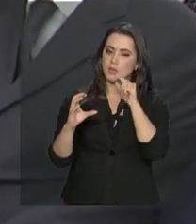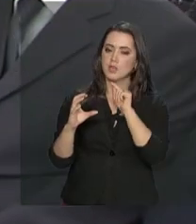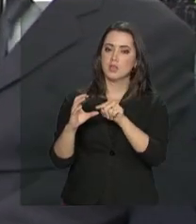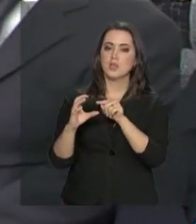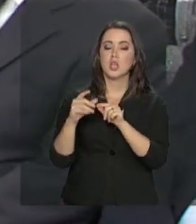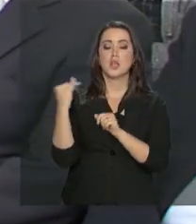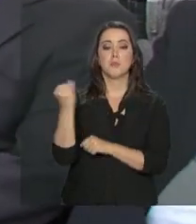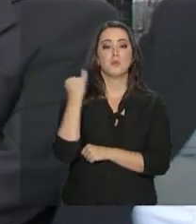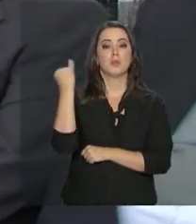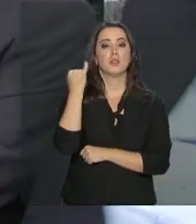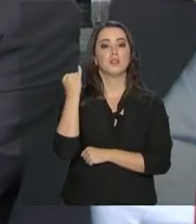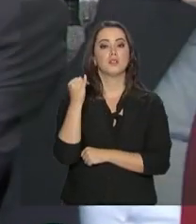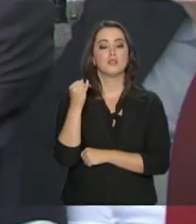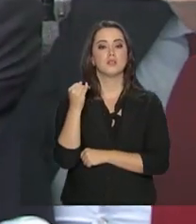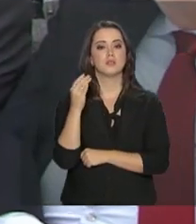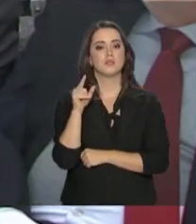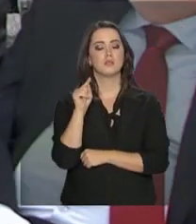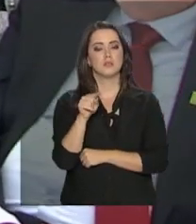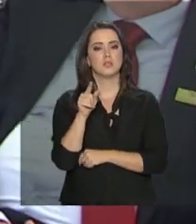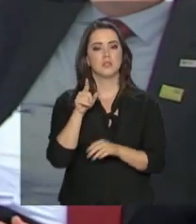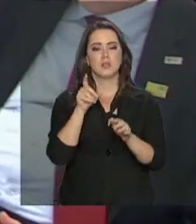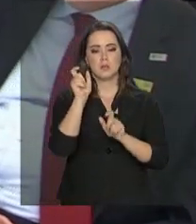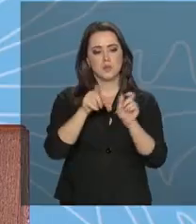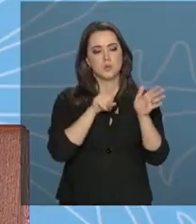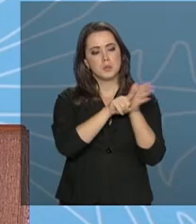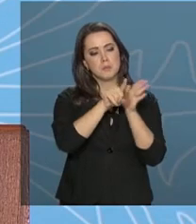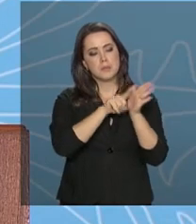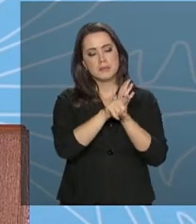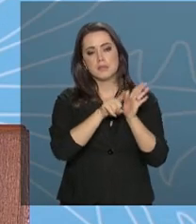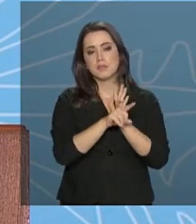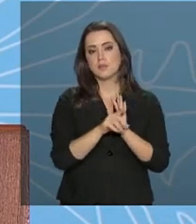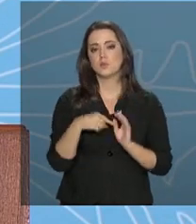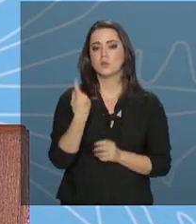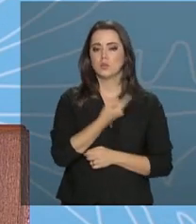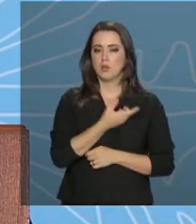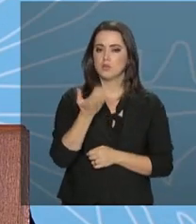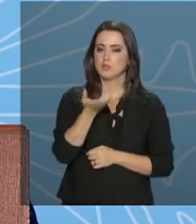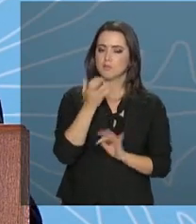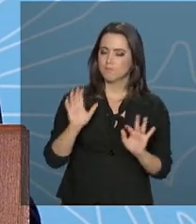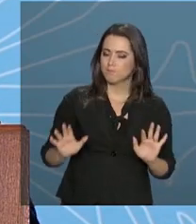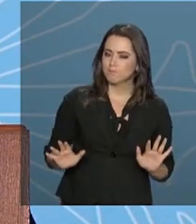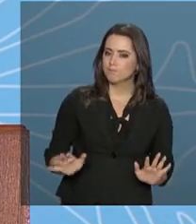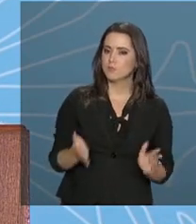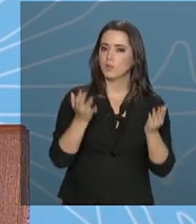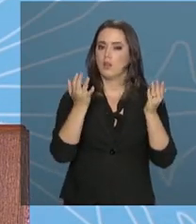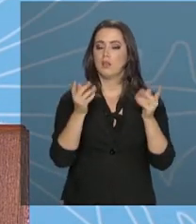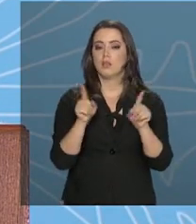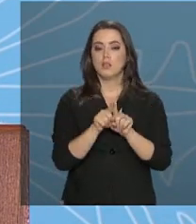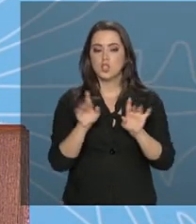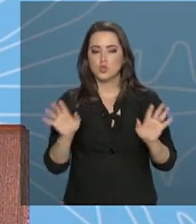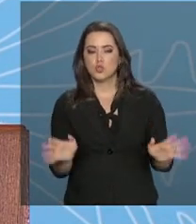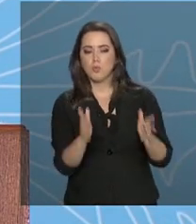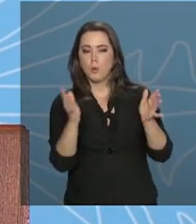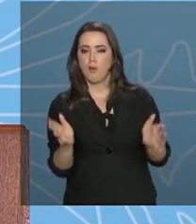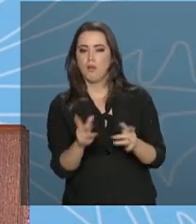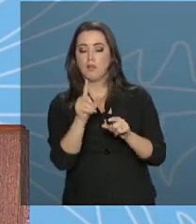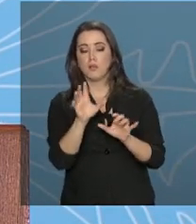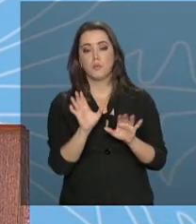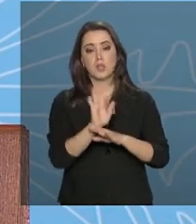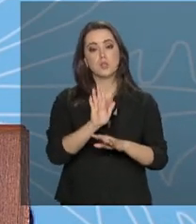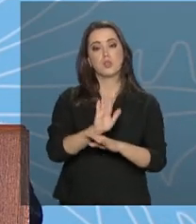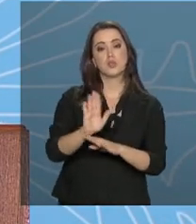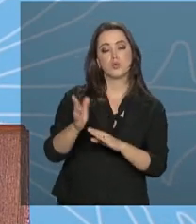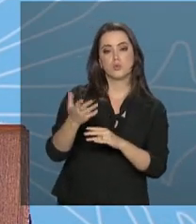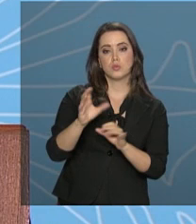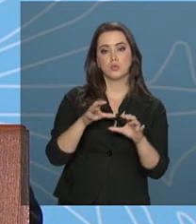o papel fundamental do pesquisador. Nós fizemos questão de enaltecer e estimular as